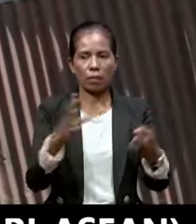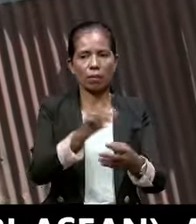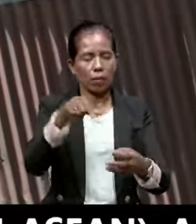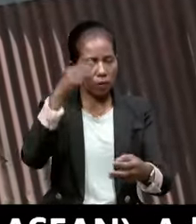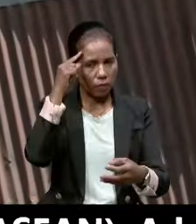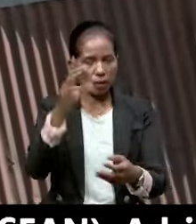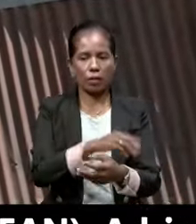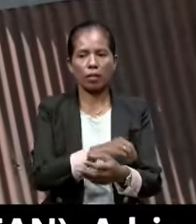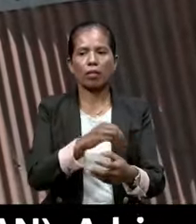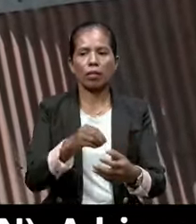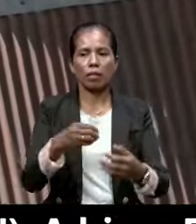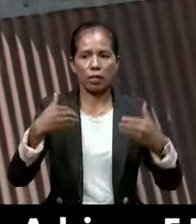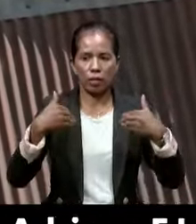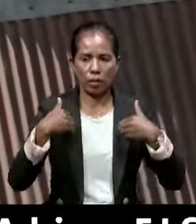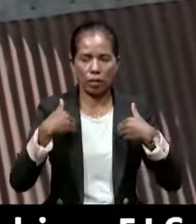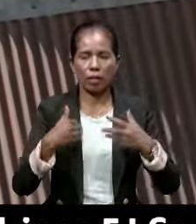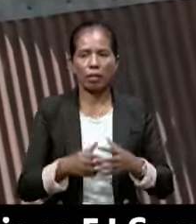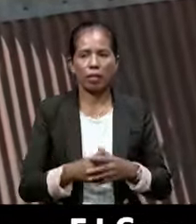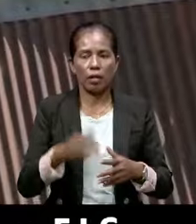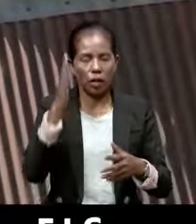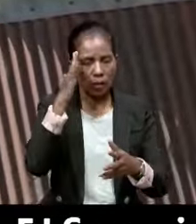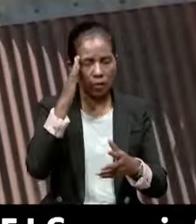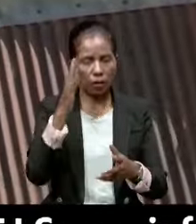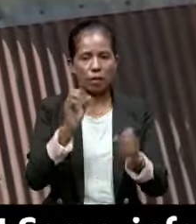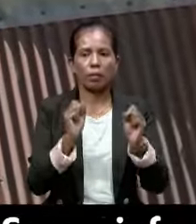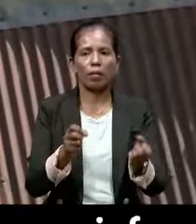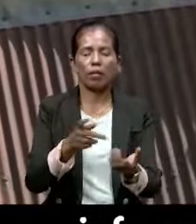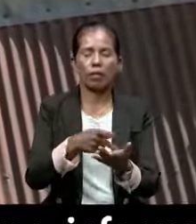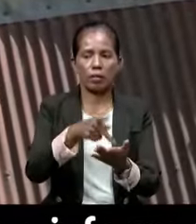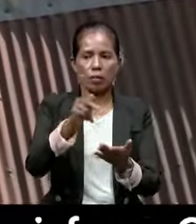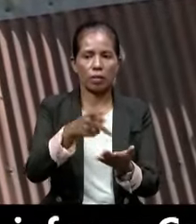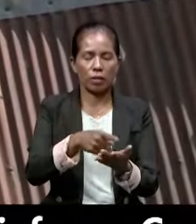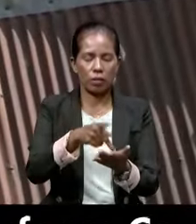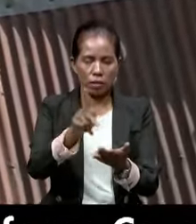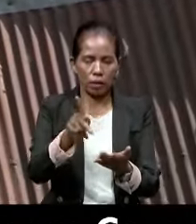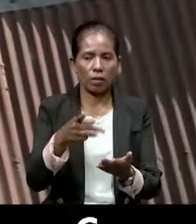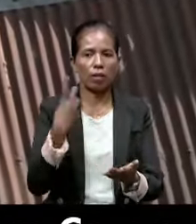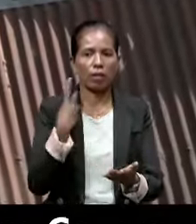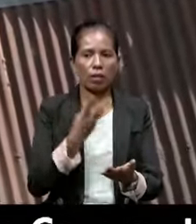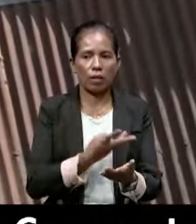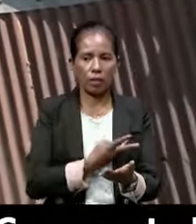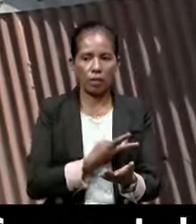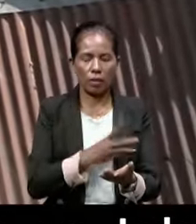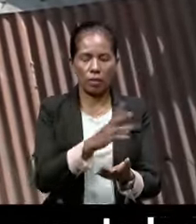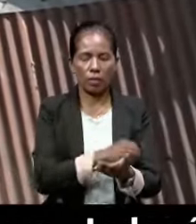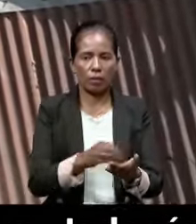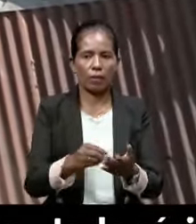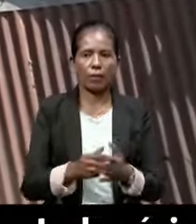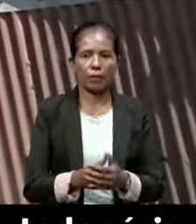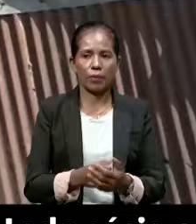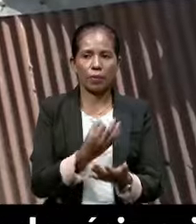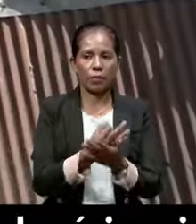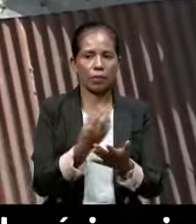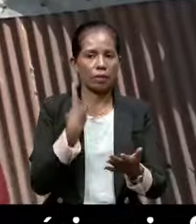governo iha hanuin para tu bele indemnisasyon ba amik nudar komunidade afetado. Ya osan tama na